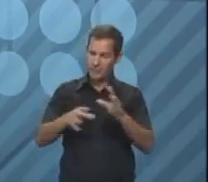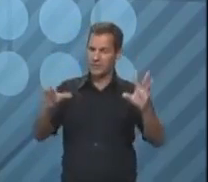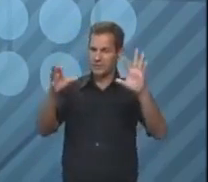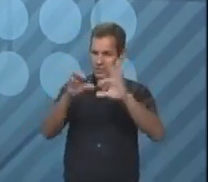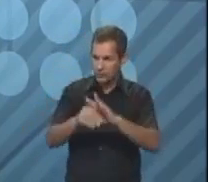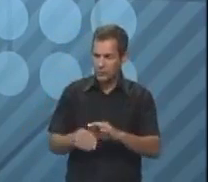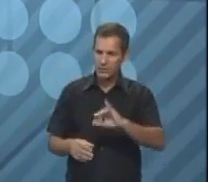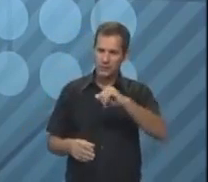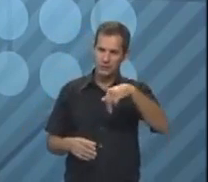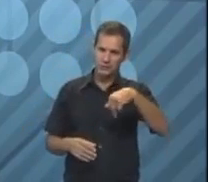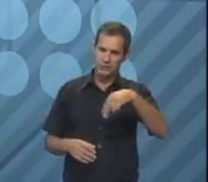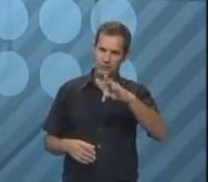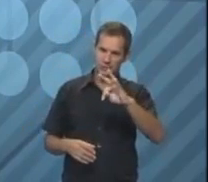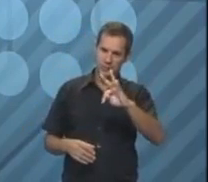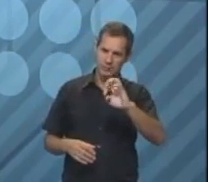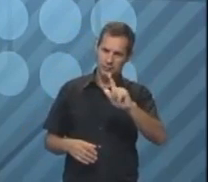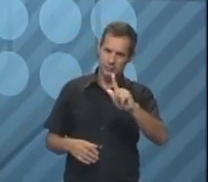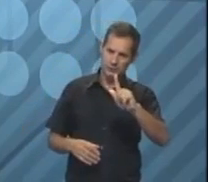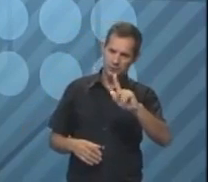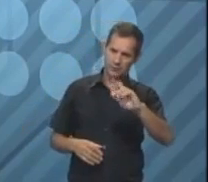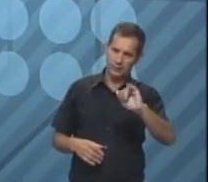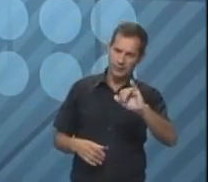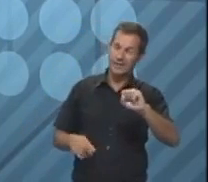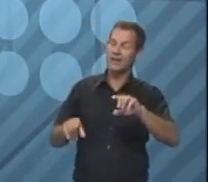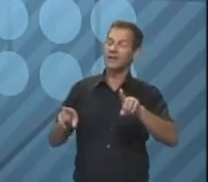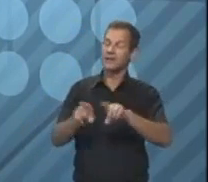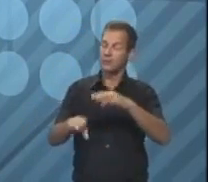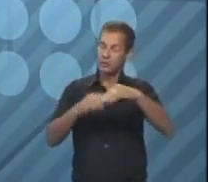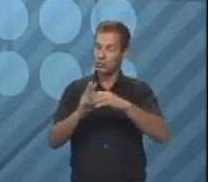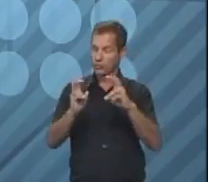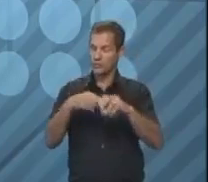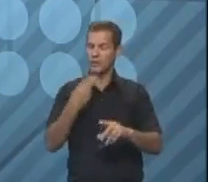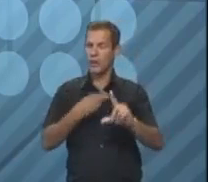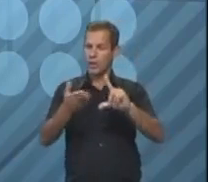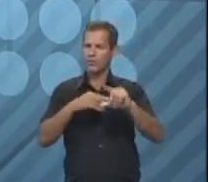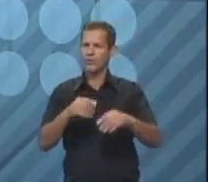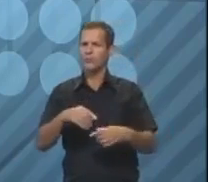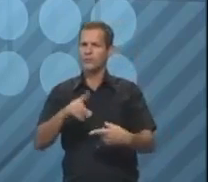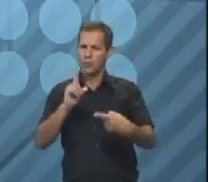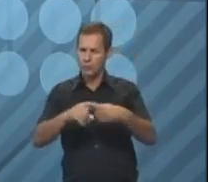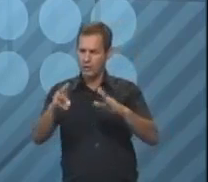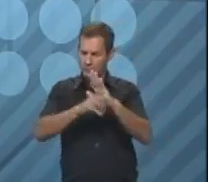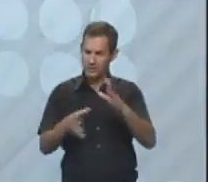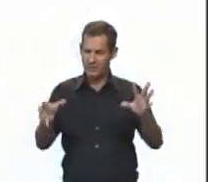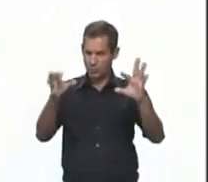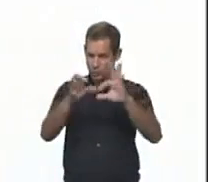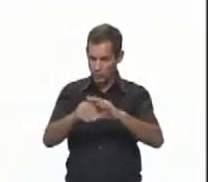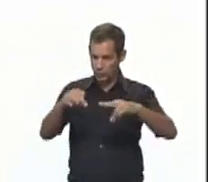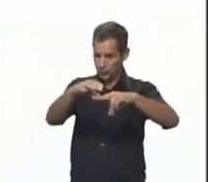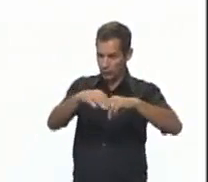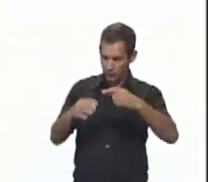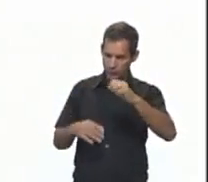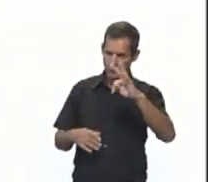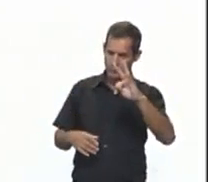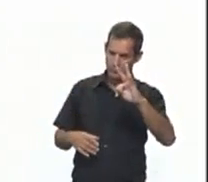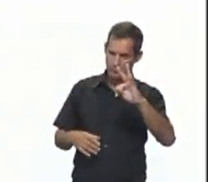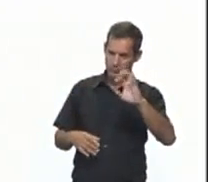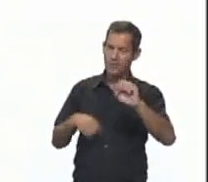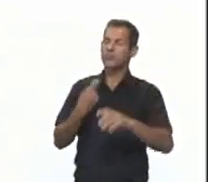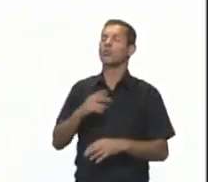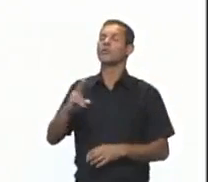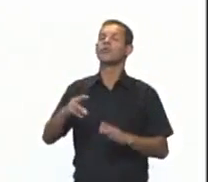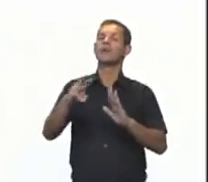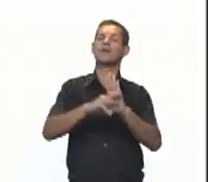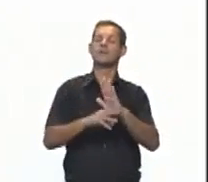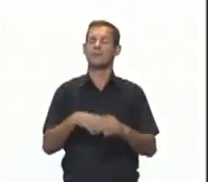envolvem integrais e os outros assuntos das nossas aulas. O primeiro método que nós vamos falar é a integração por partes. Quando que a gente utiliza